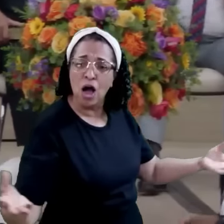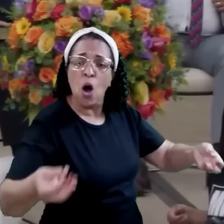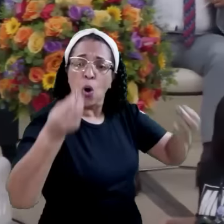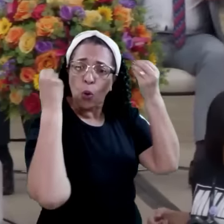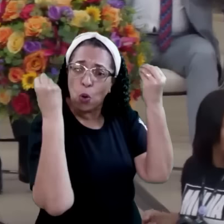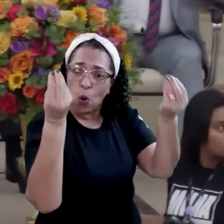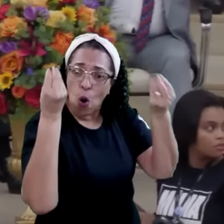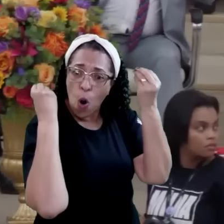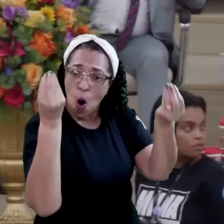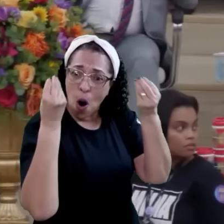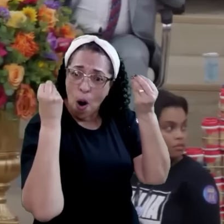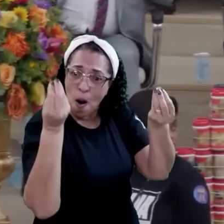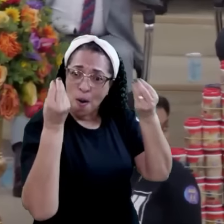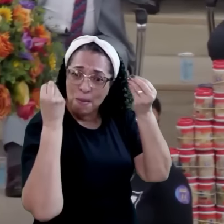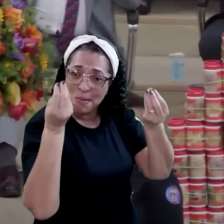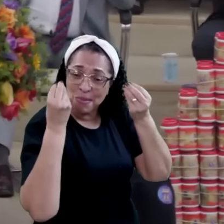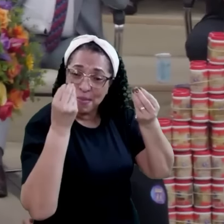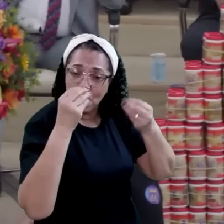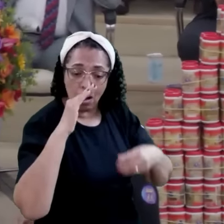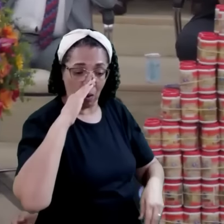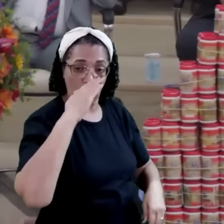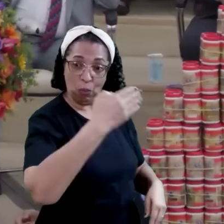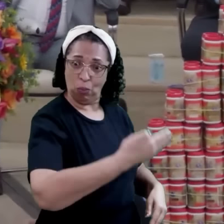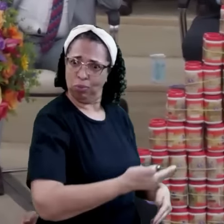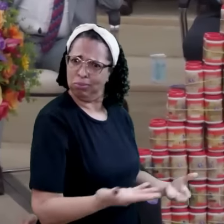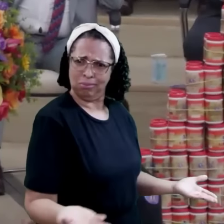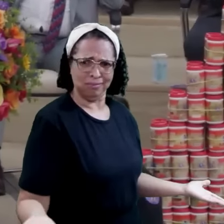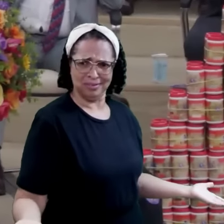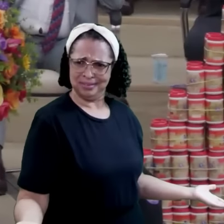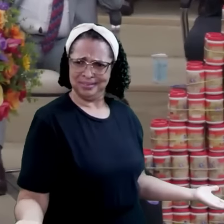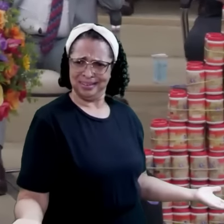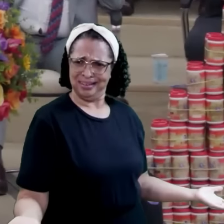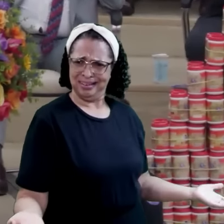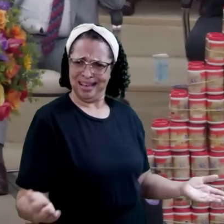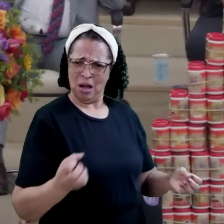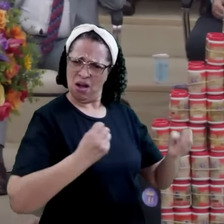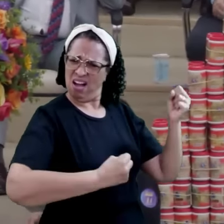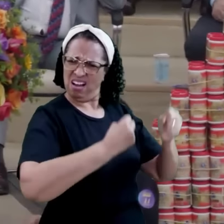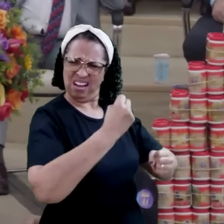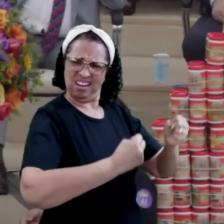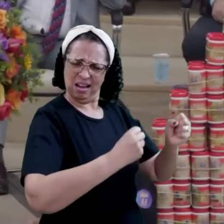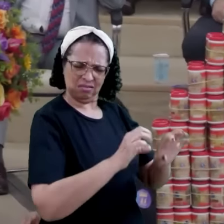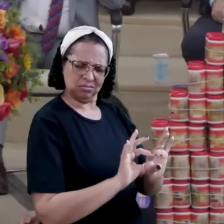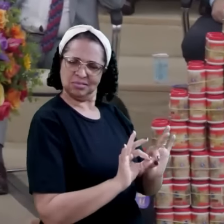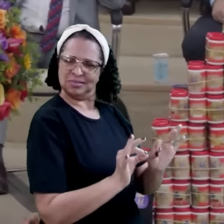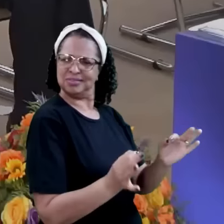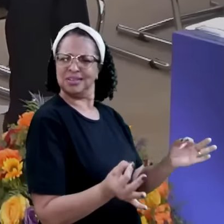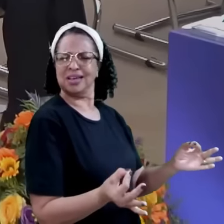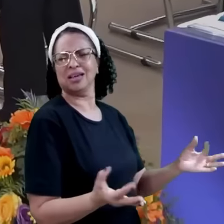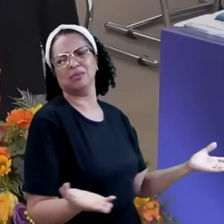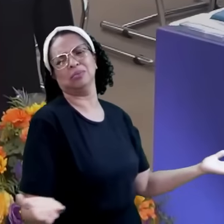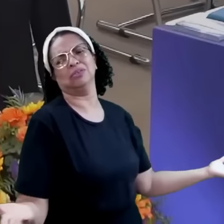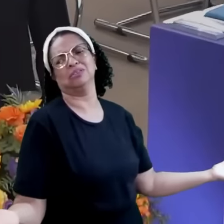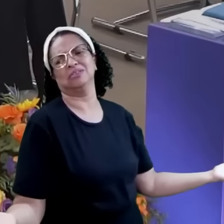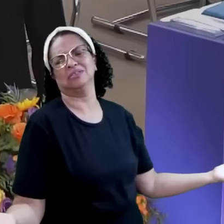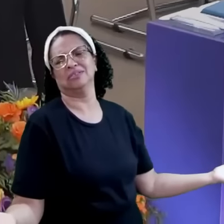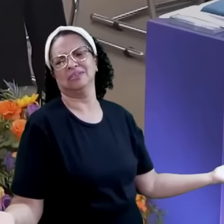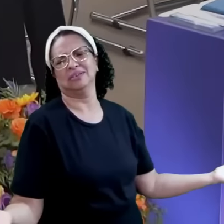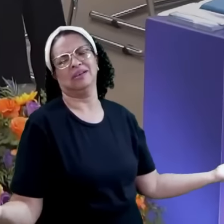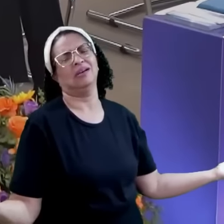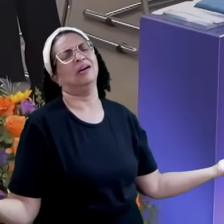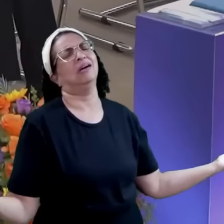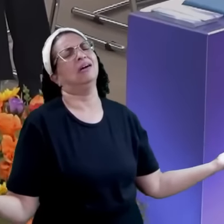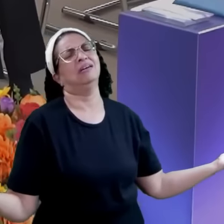Fusca esse terrá aí te tratam pelo que você tem não pelo que você é o